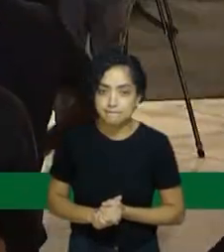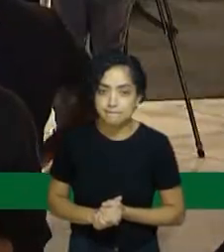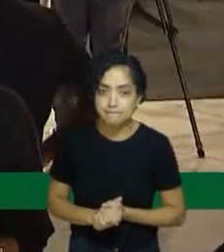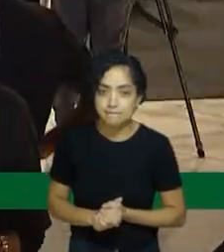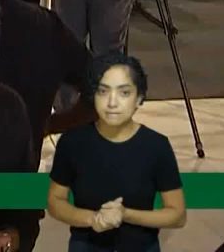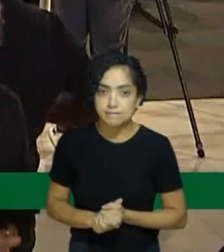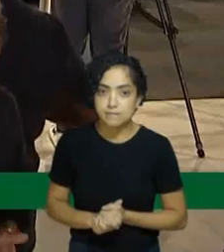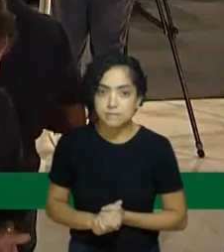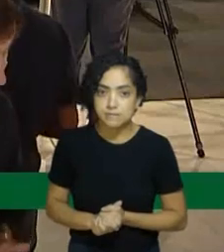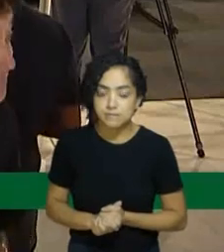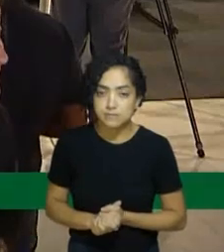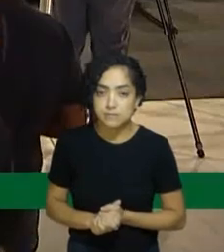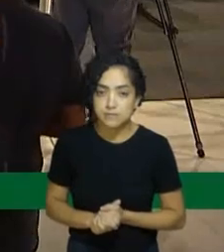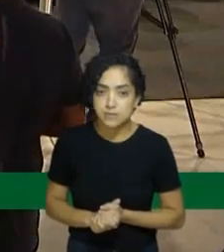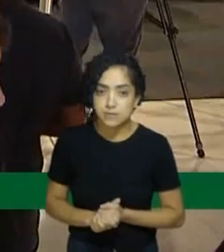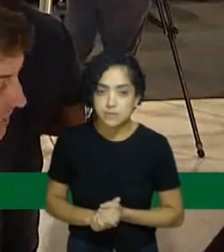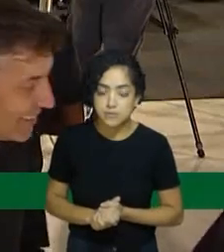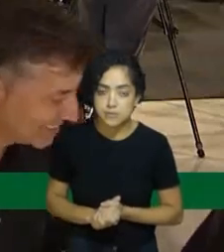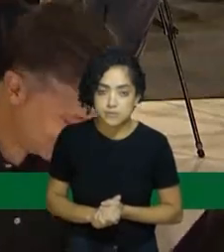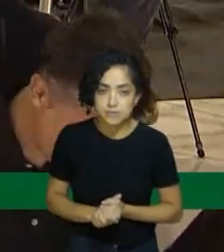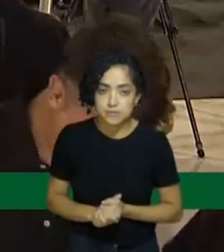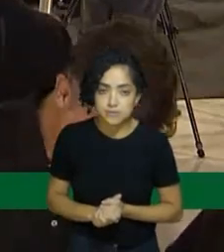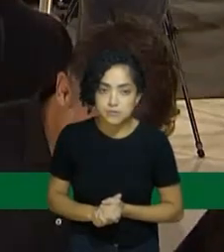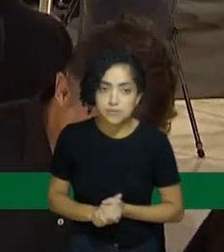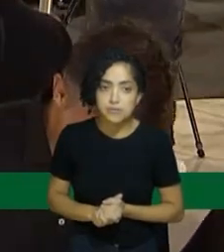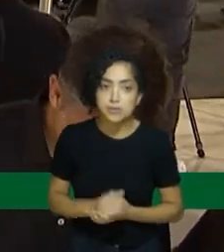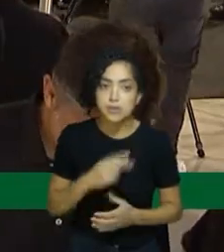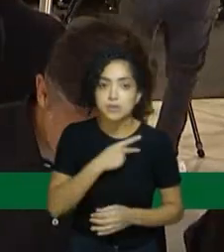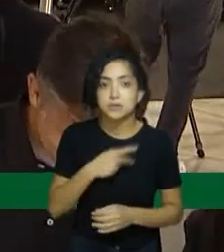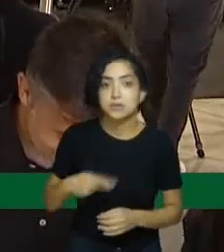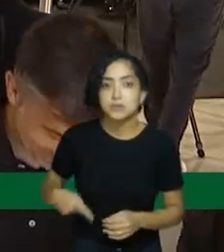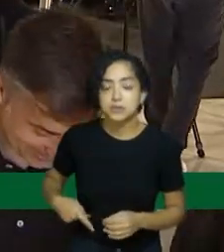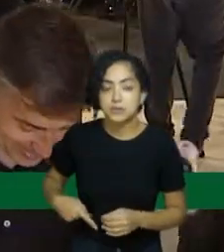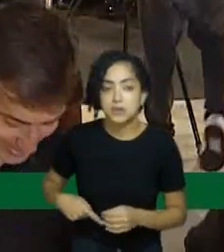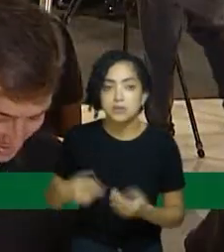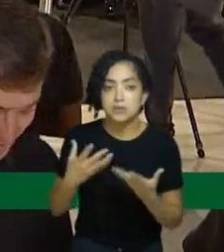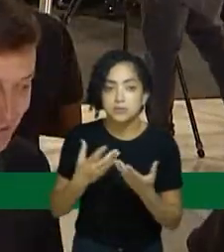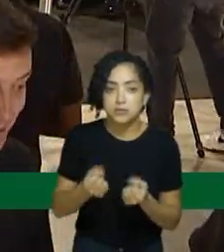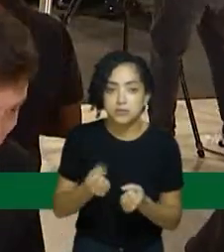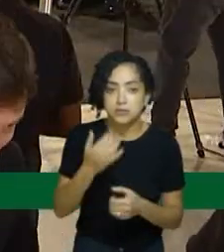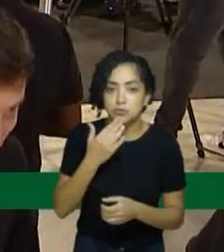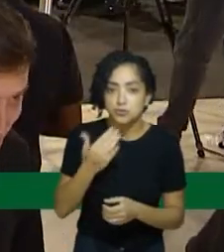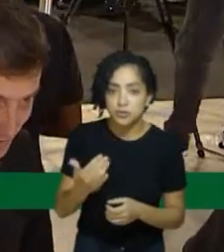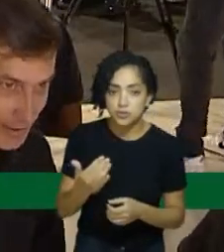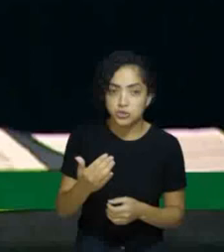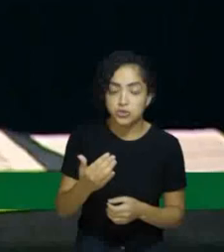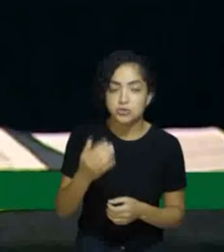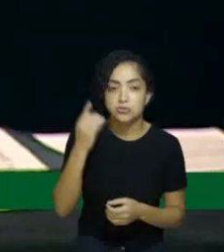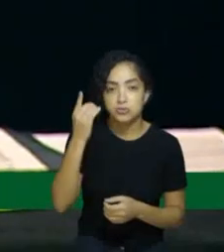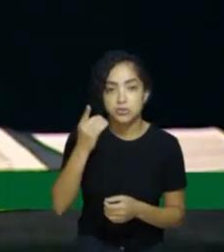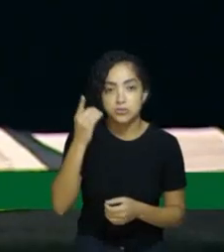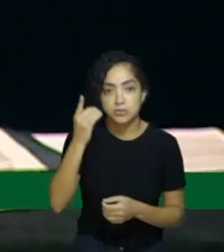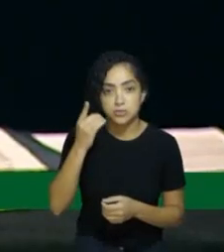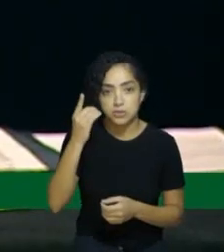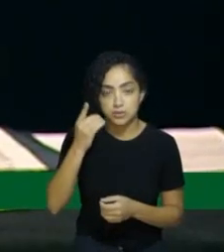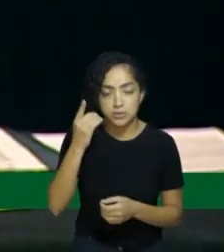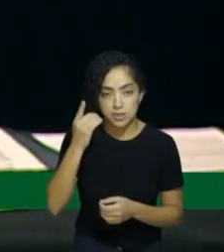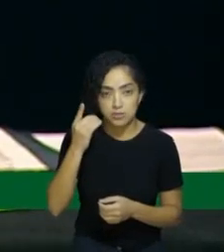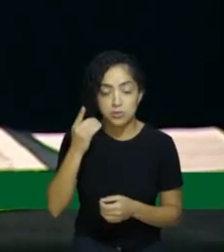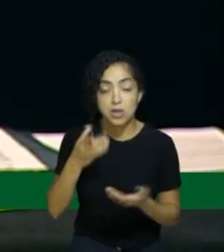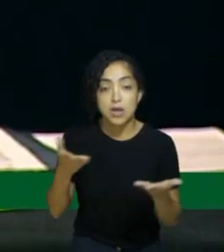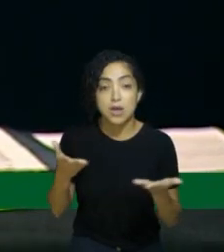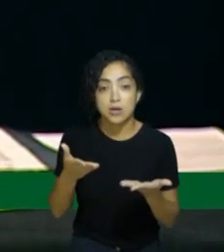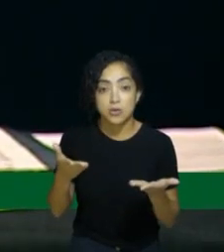todos Obrigado Maria Helena esta presidência atendendo requerimento sua excelência Deputado Jair Mioto passa